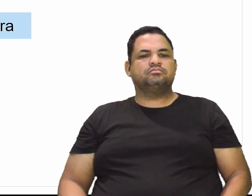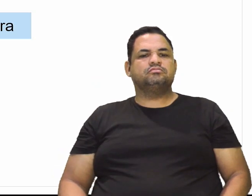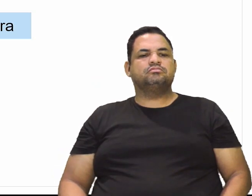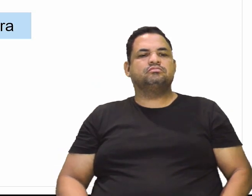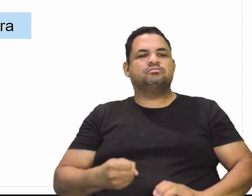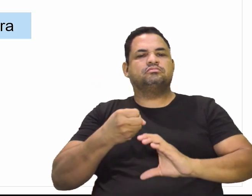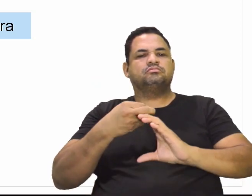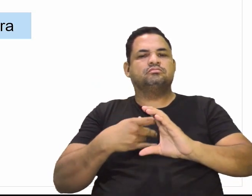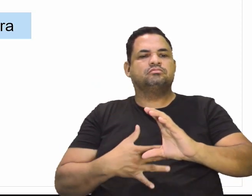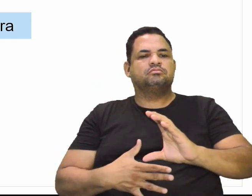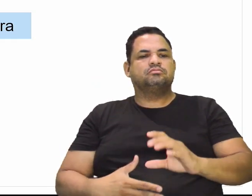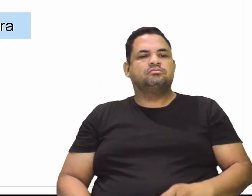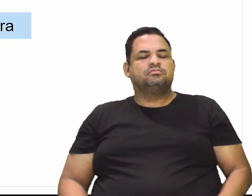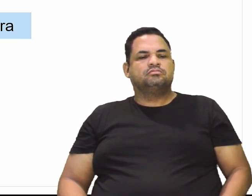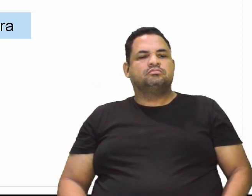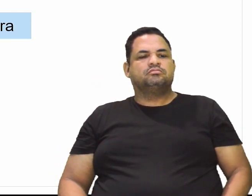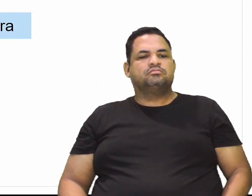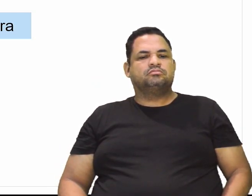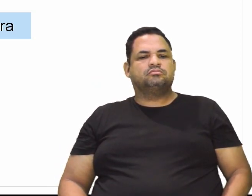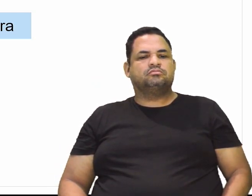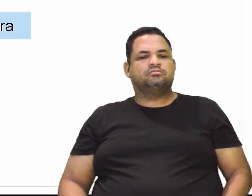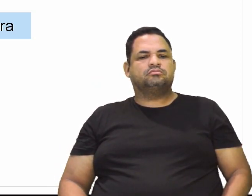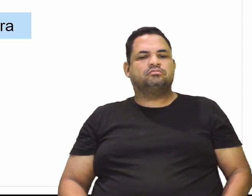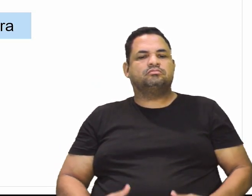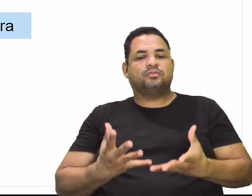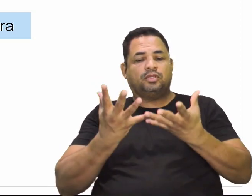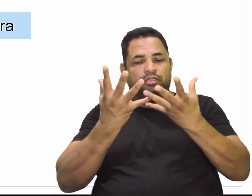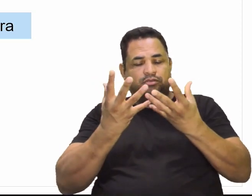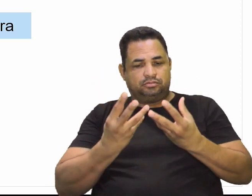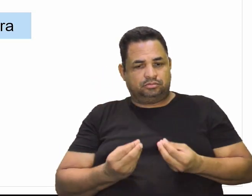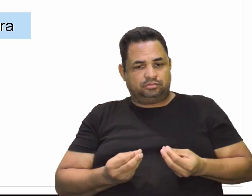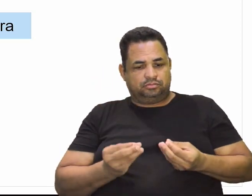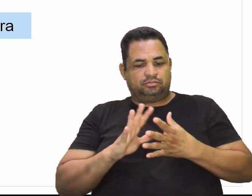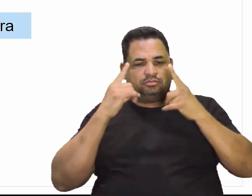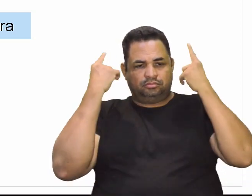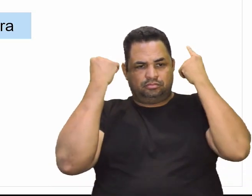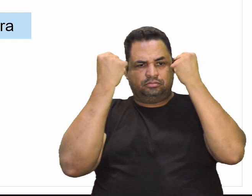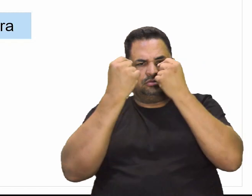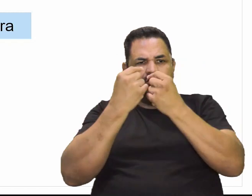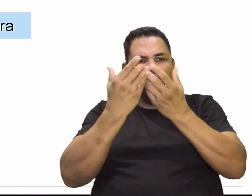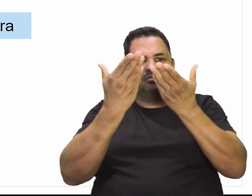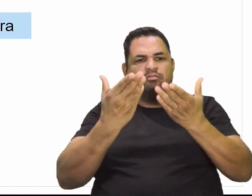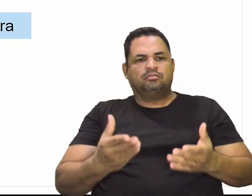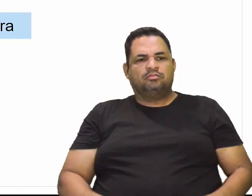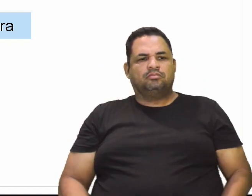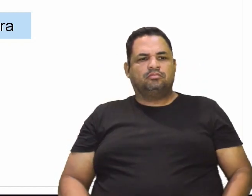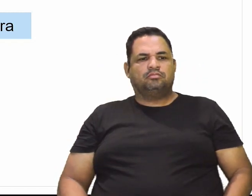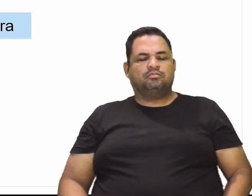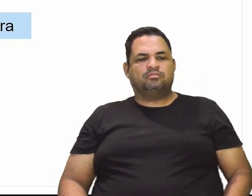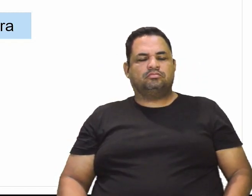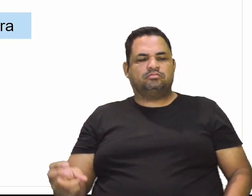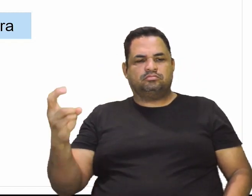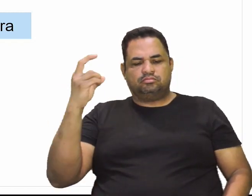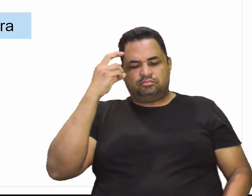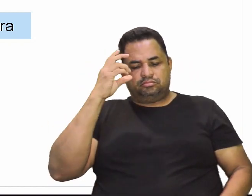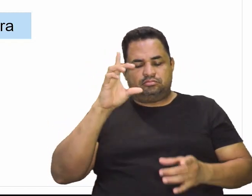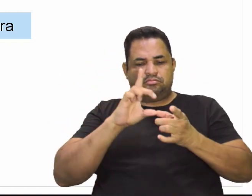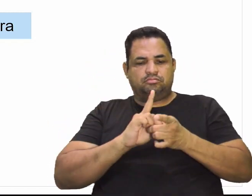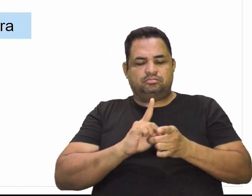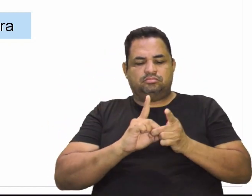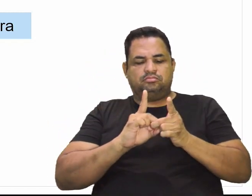Suas características, nós herdamos dos gregos a cultura da